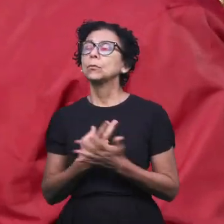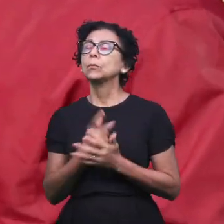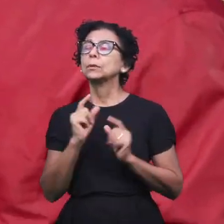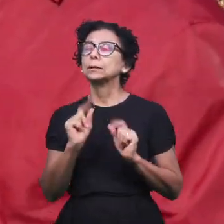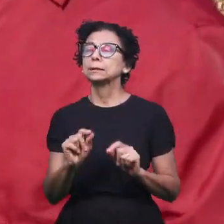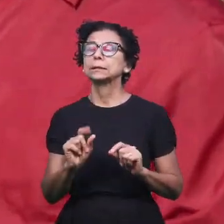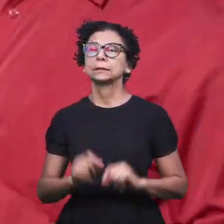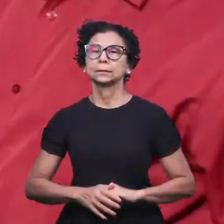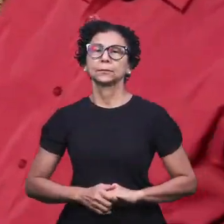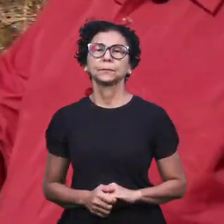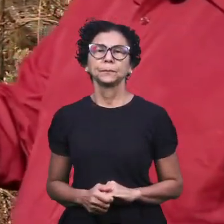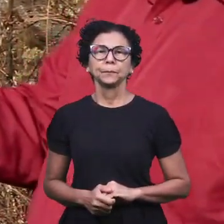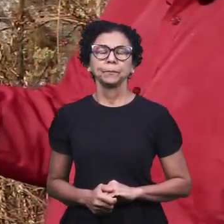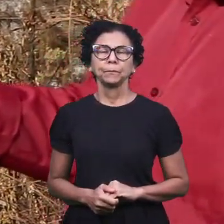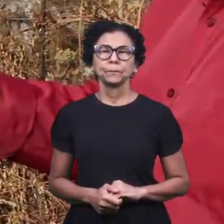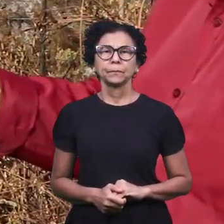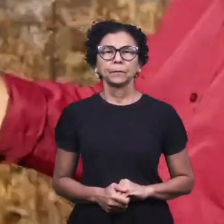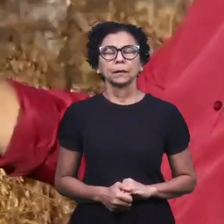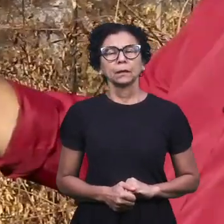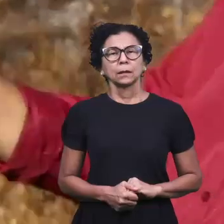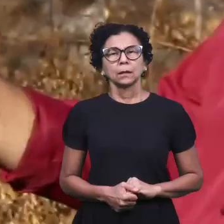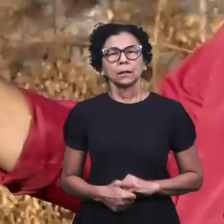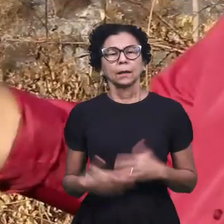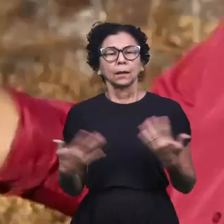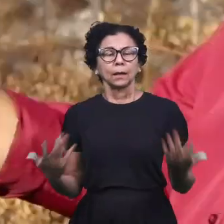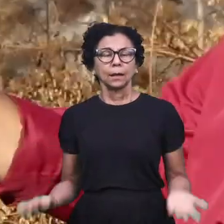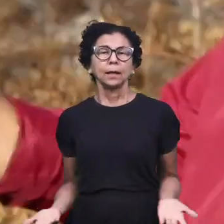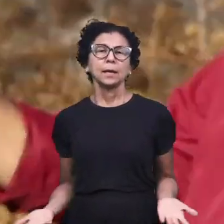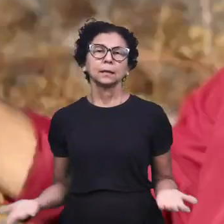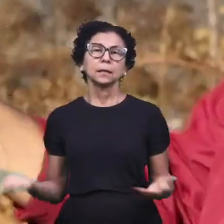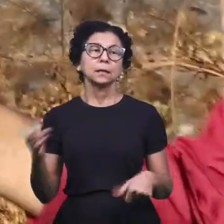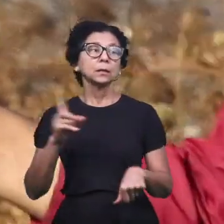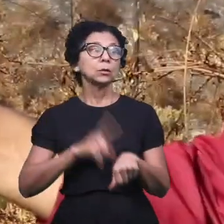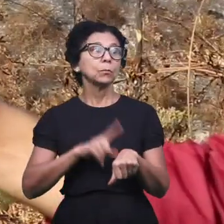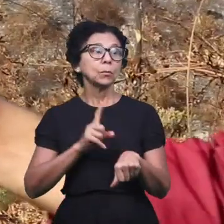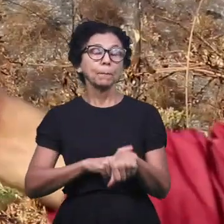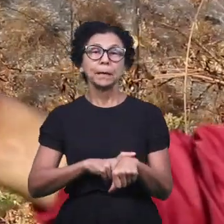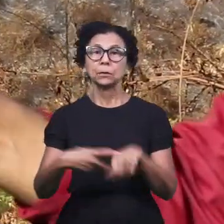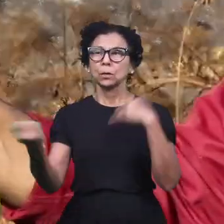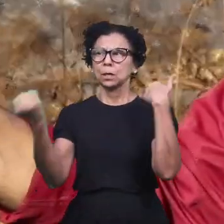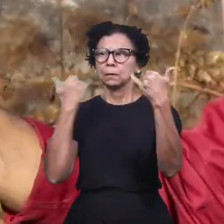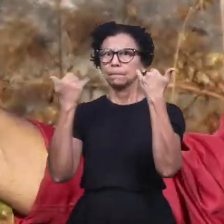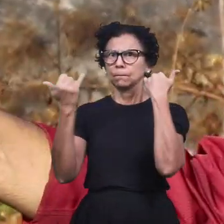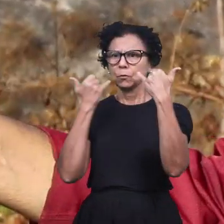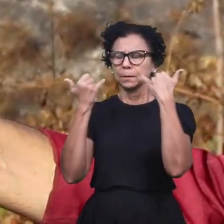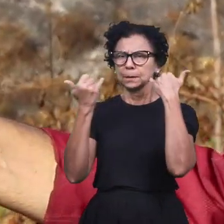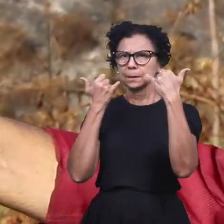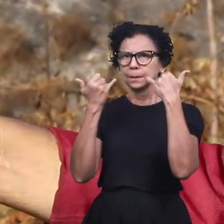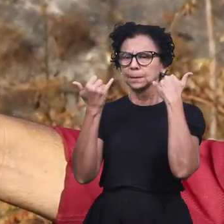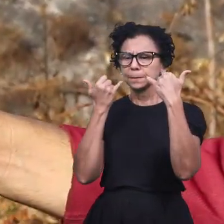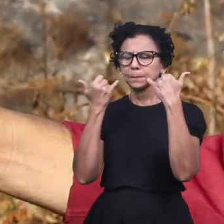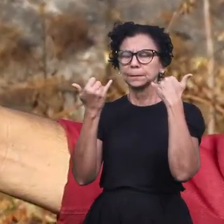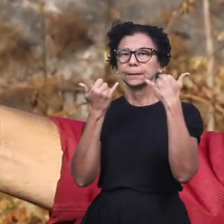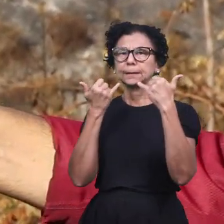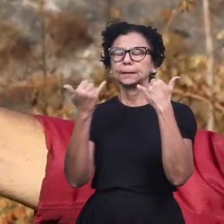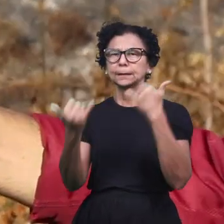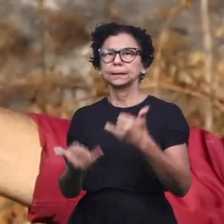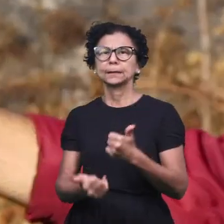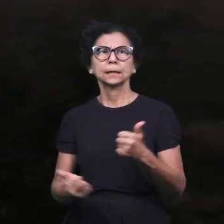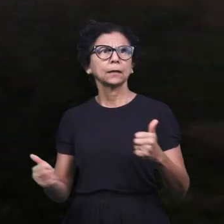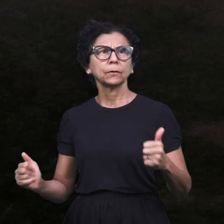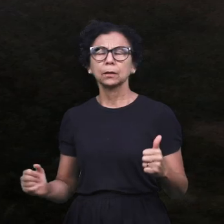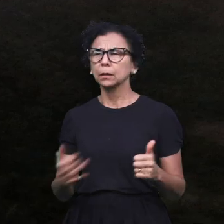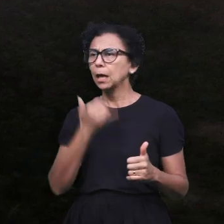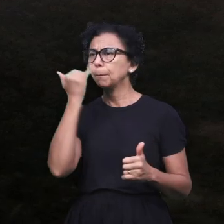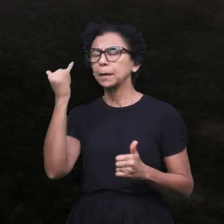Brigada. Olá, irmão. A partir da hora que nós recebemos a informação que estava um